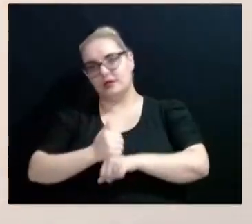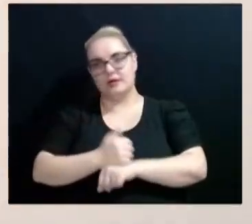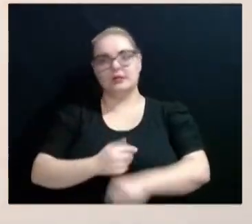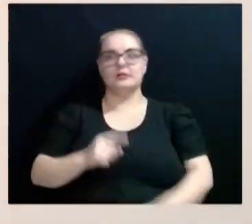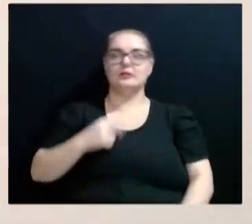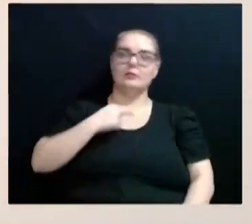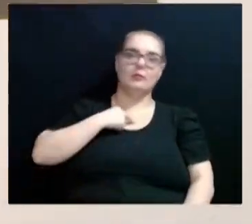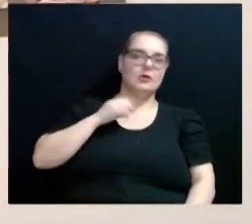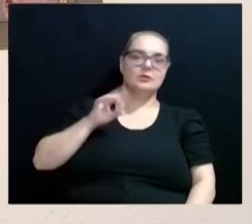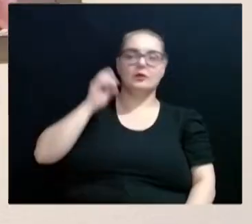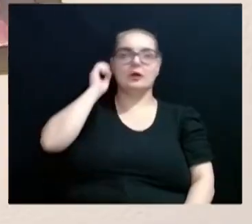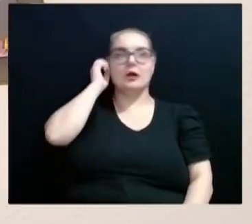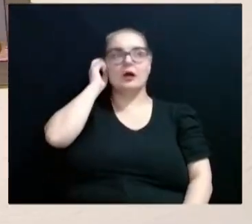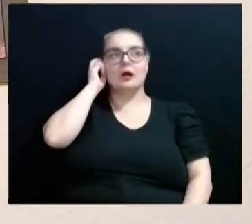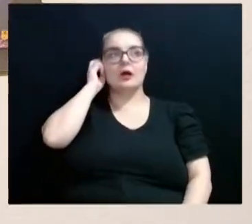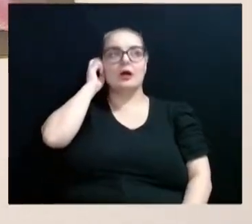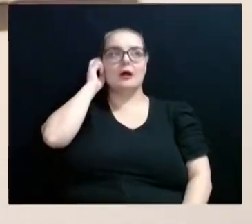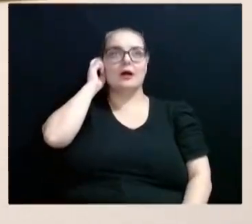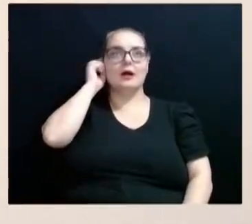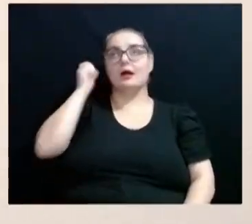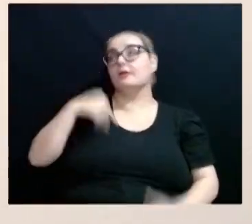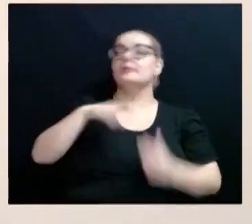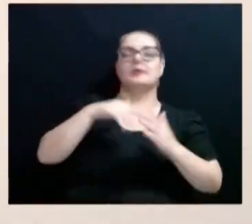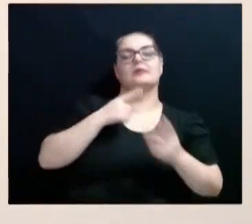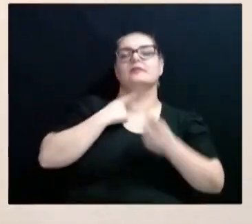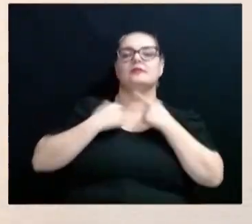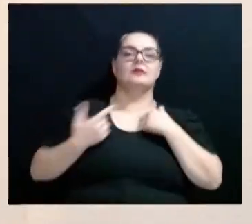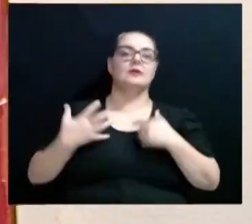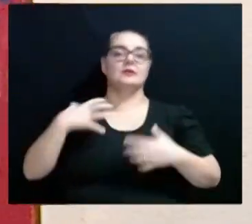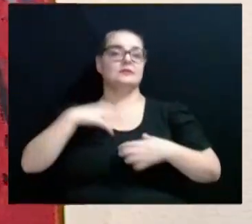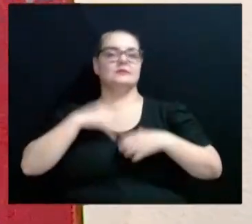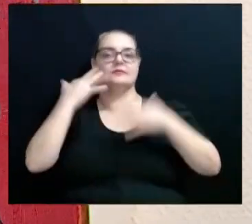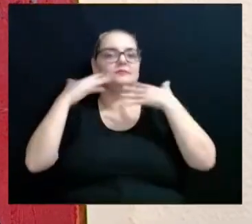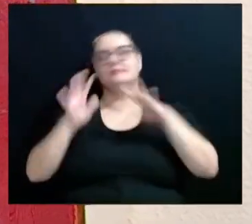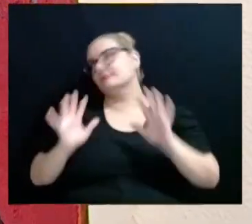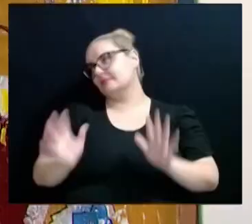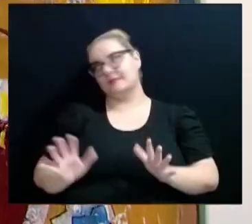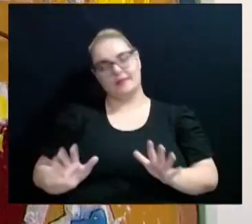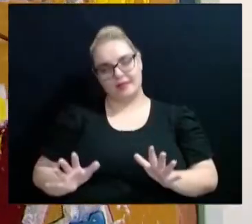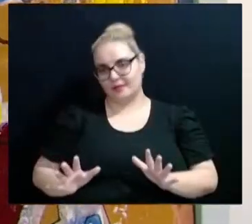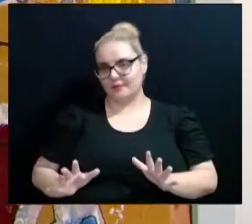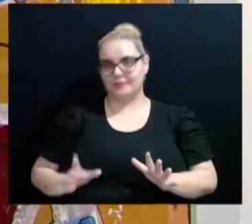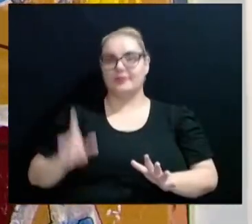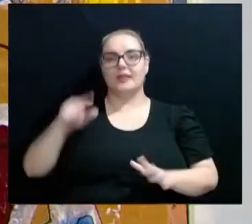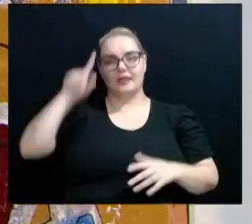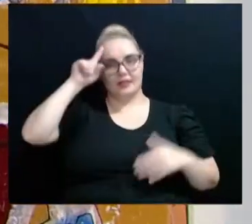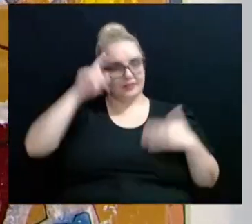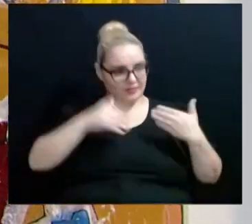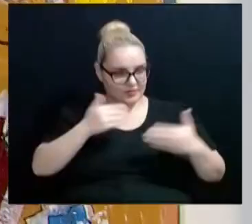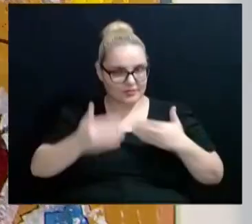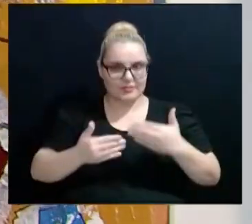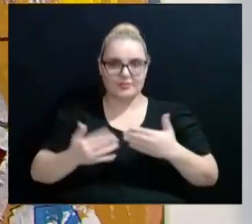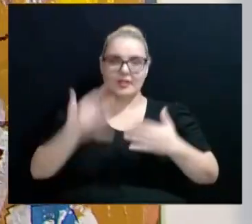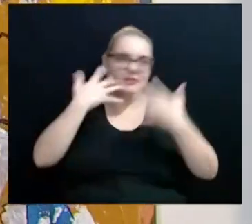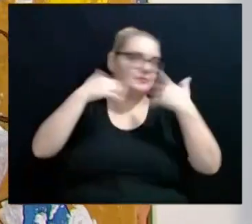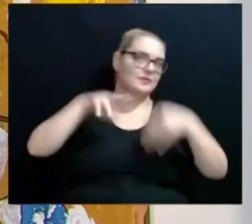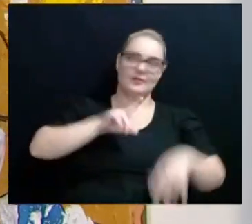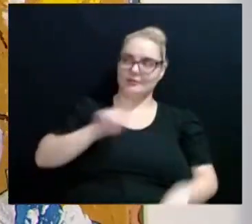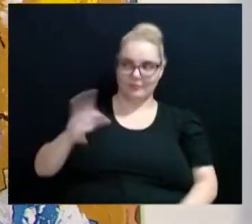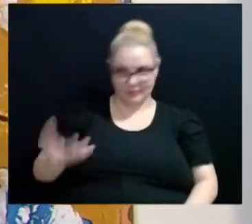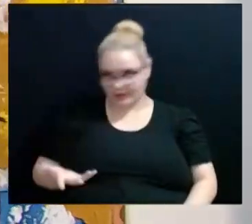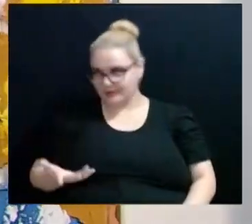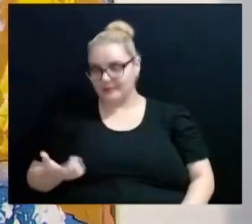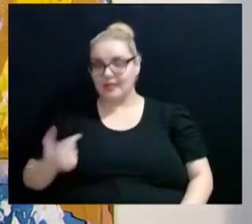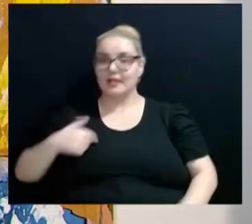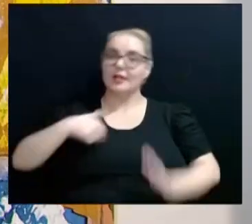profissão, não pode ser só, eu vou pintar quando eu estou com vontade, senti uma inspiração. Então, é uma rotina,